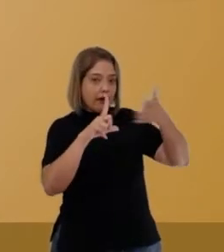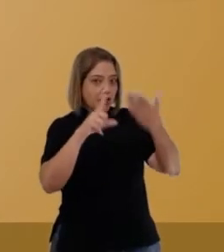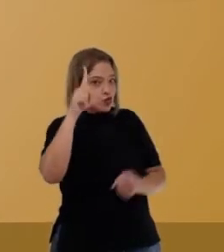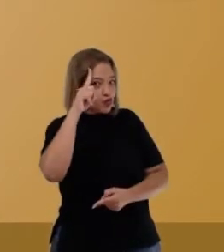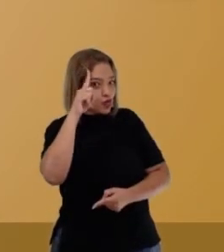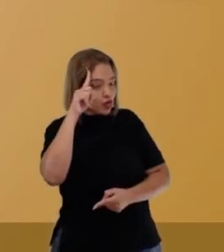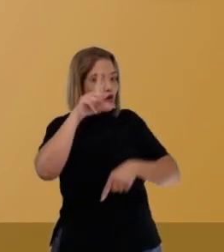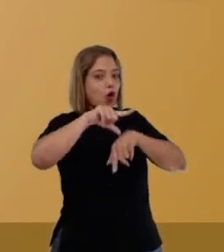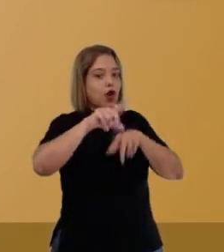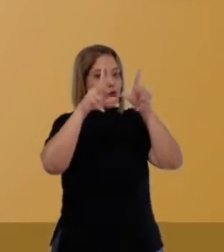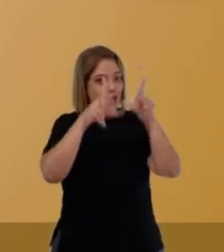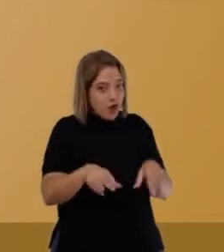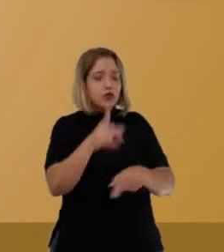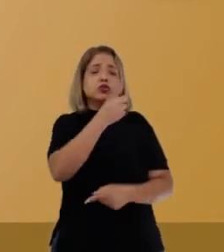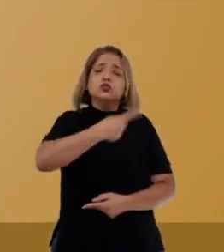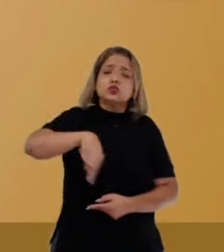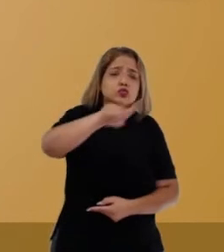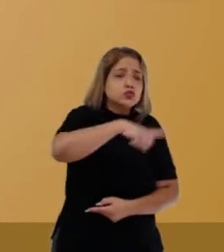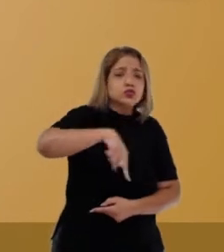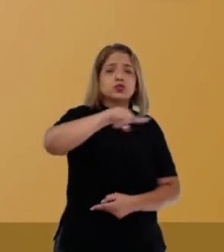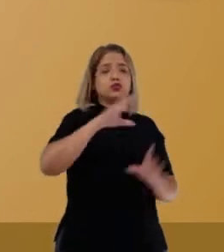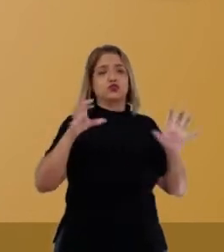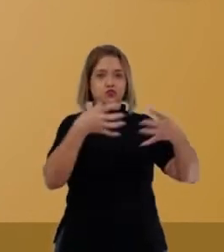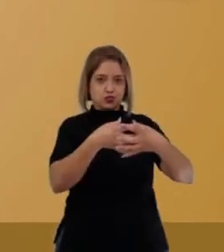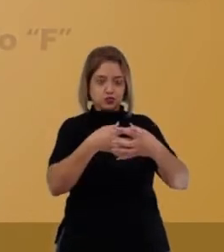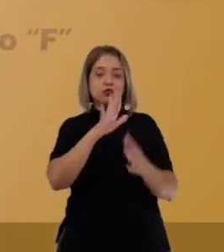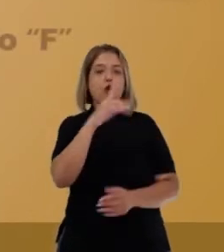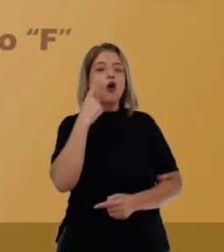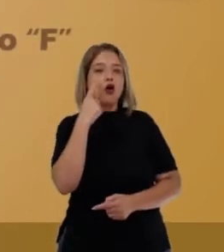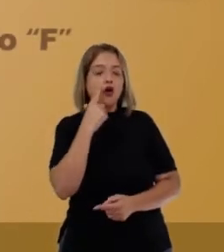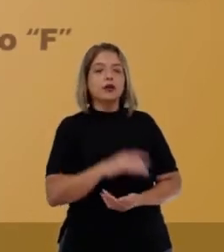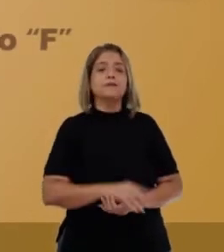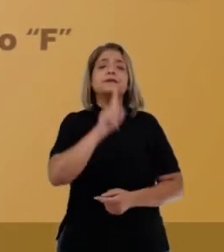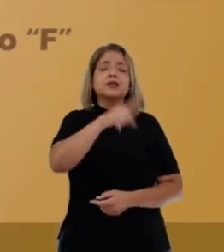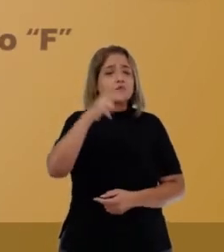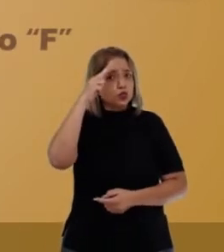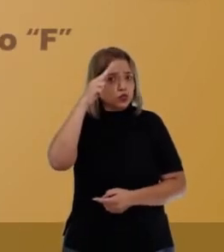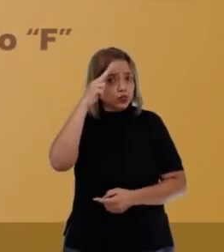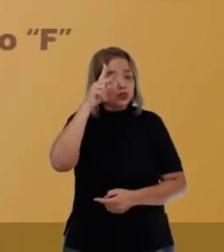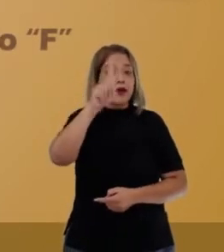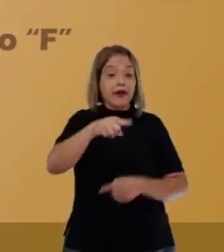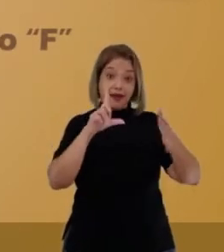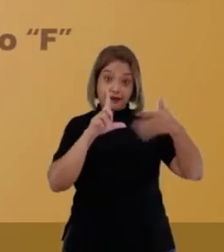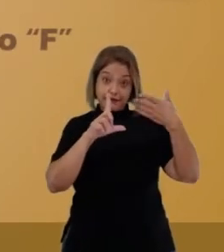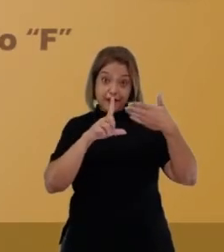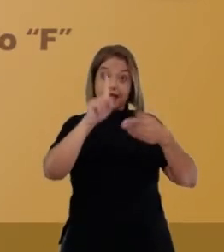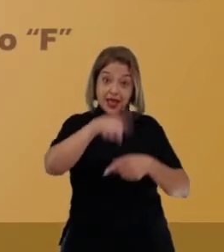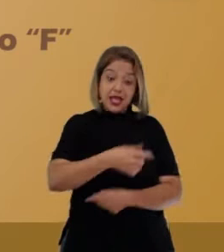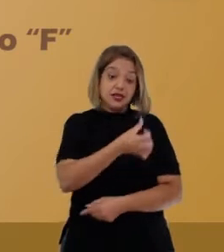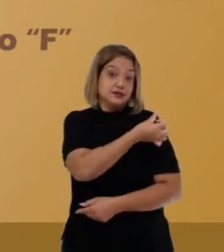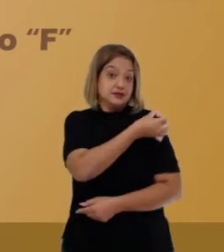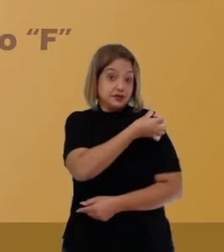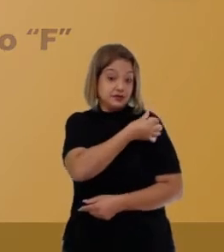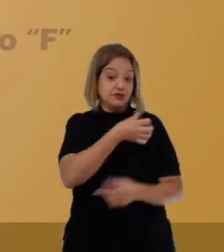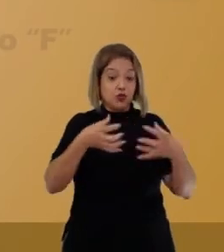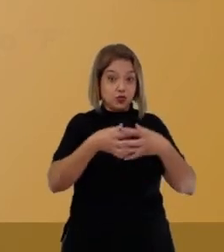dia nesse mesmo horário para todas essas turmas. Veja só, toda segunda-feira as videoaulas serão para o sexto